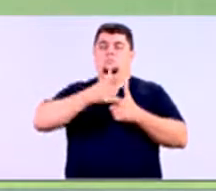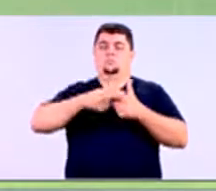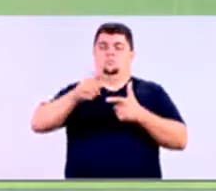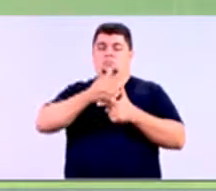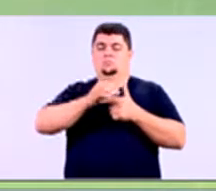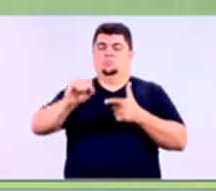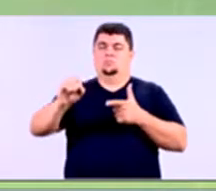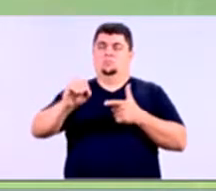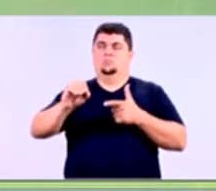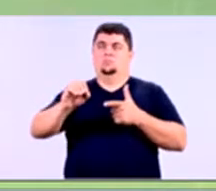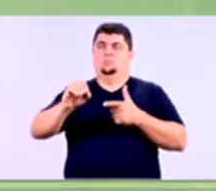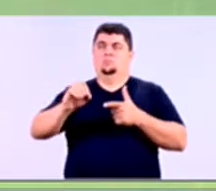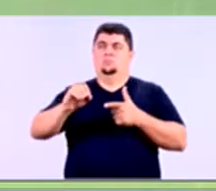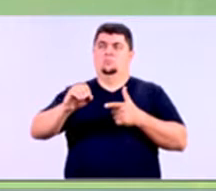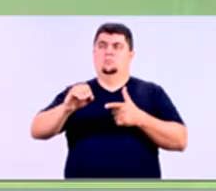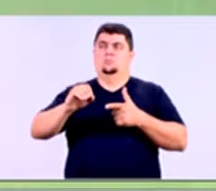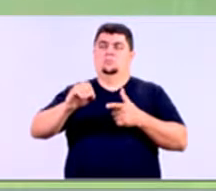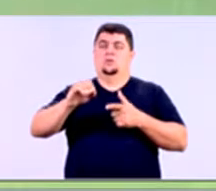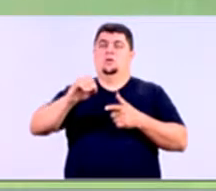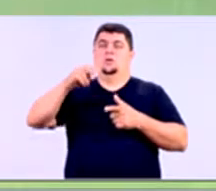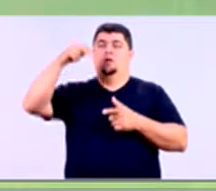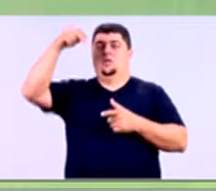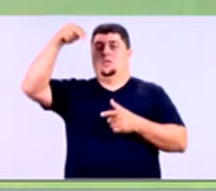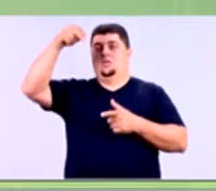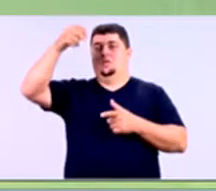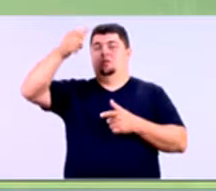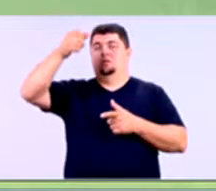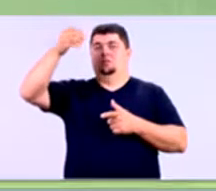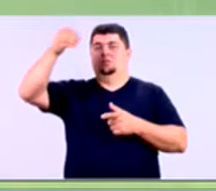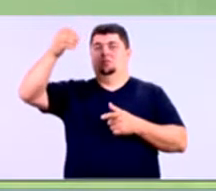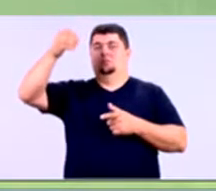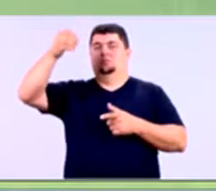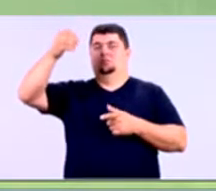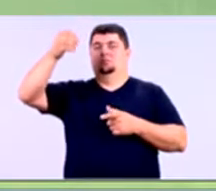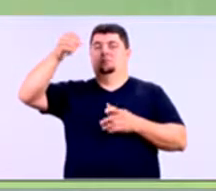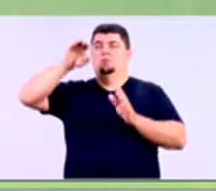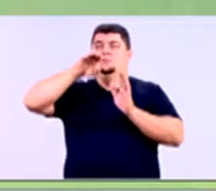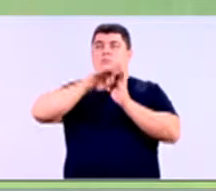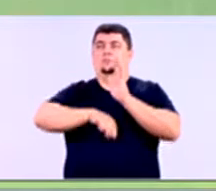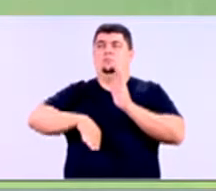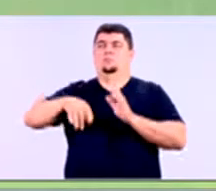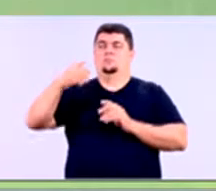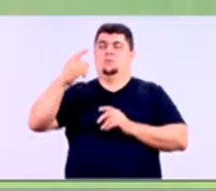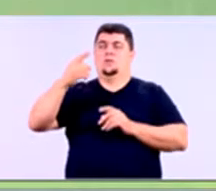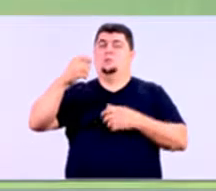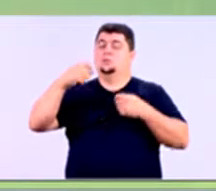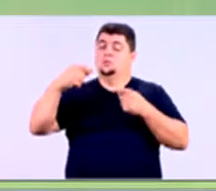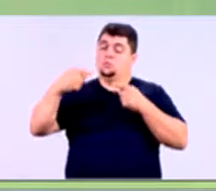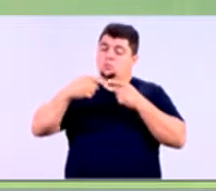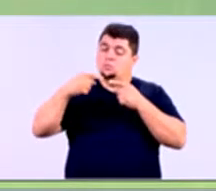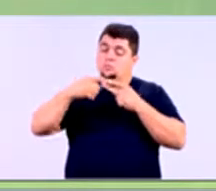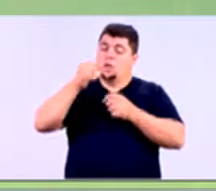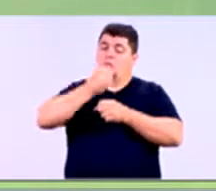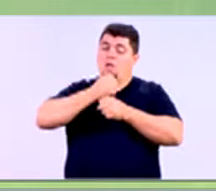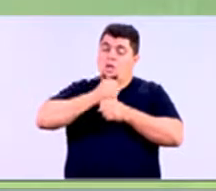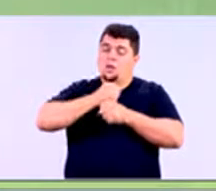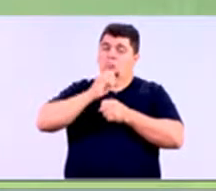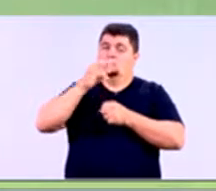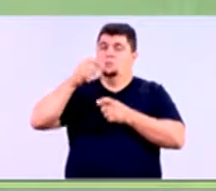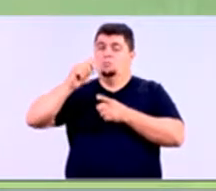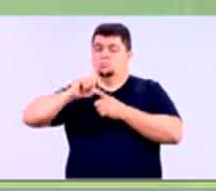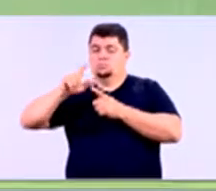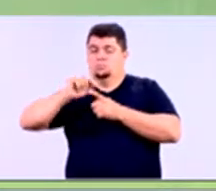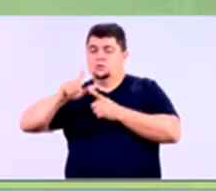100 e o tempo. Então, toma cuidado. Se está em anos e meses, vai dar mais parcela